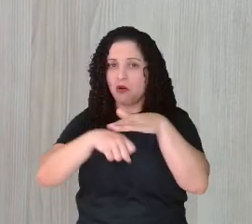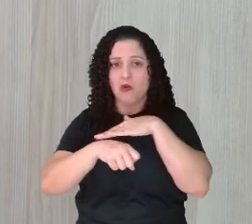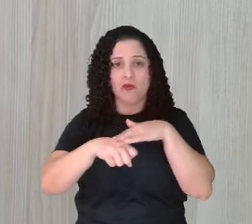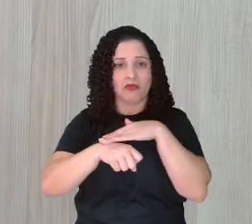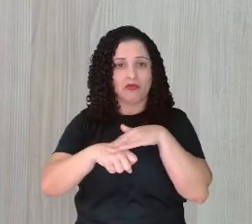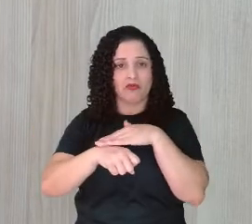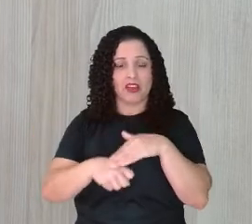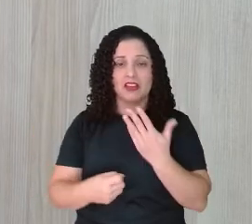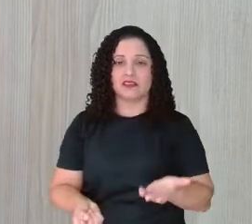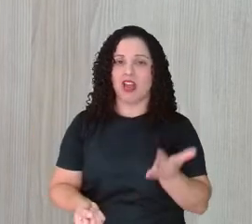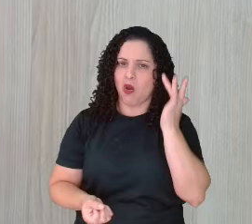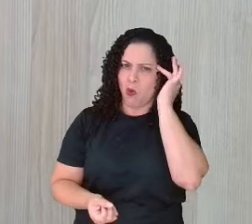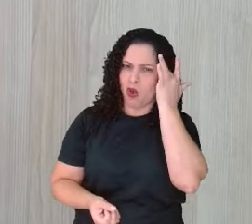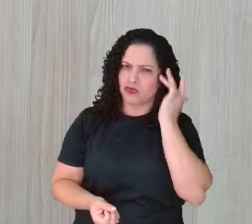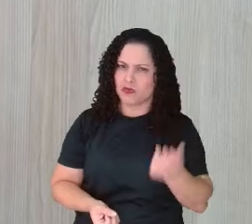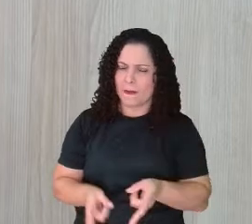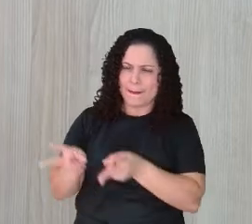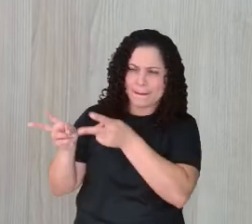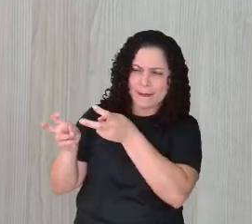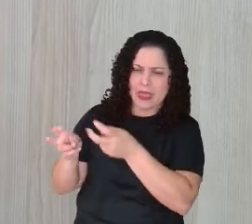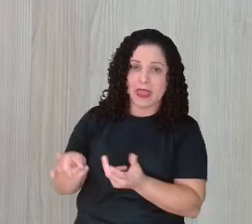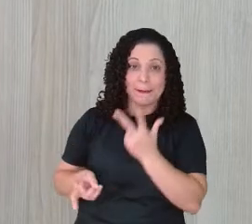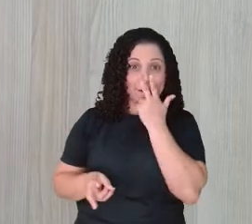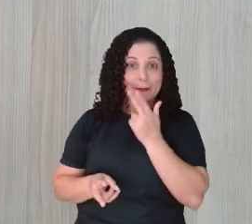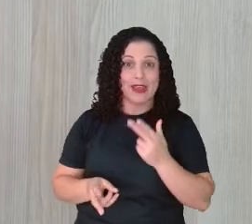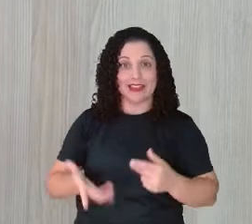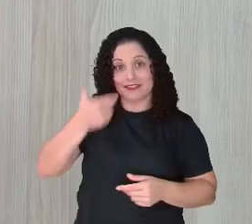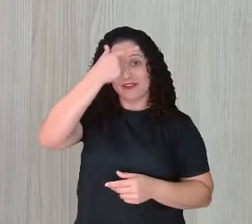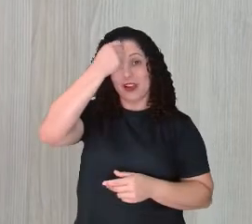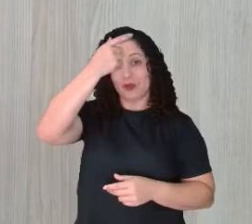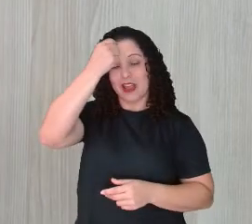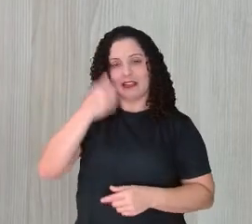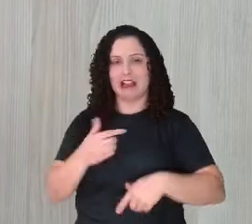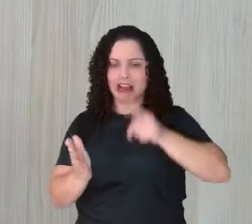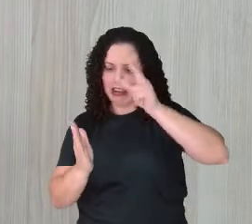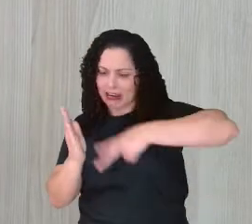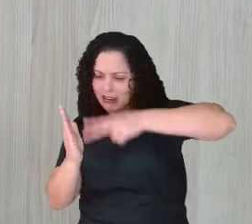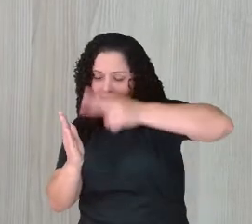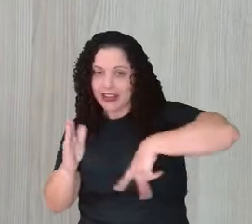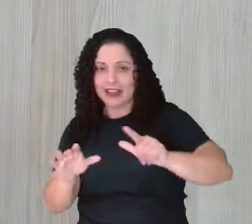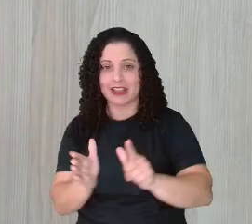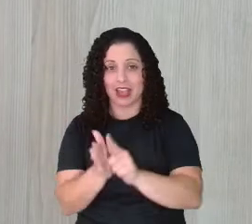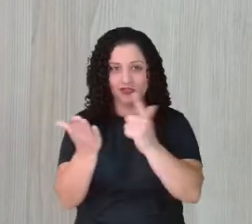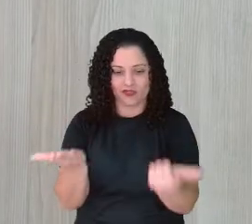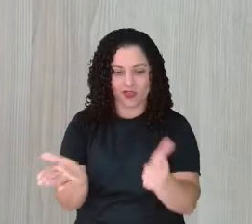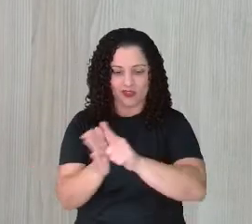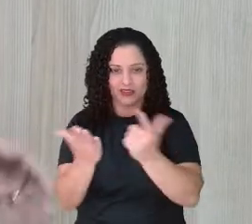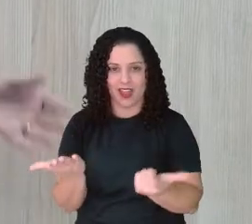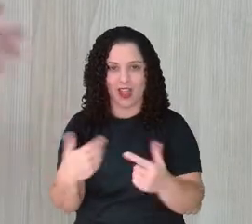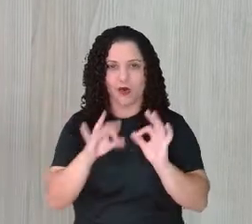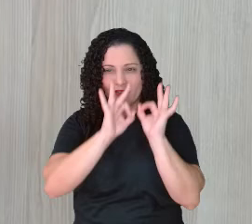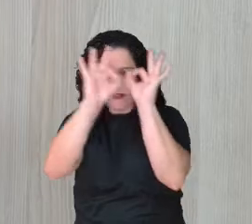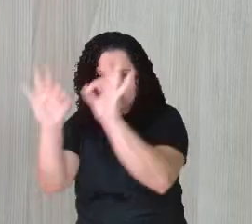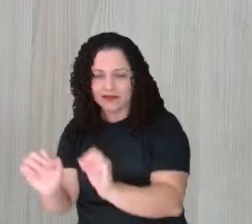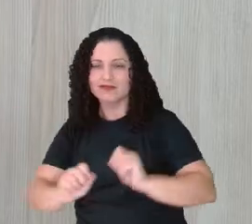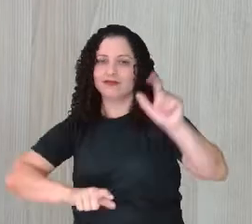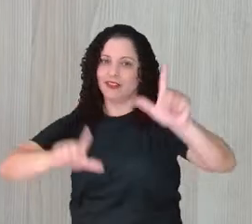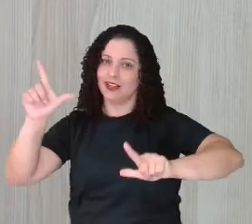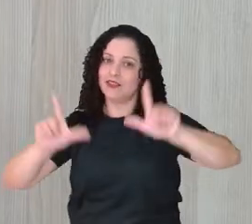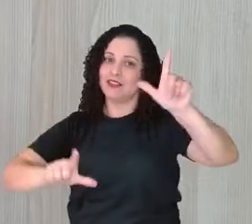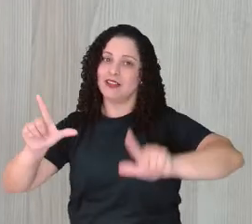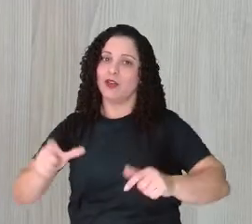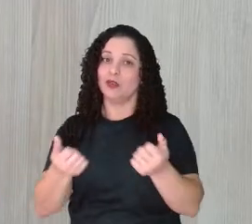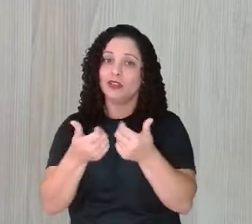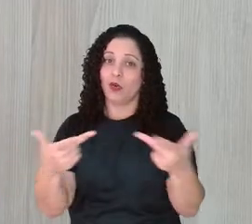que ela fez universidade. Então ela sabe tudo. Ela diz, eu leio muito jornal, eu também assisto muito jornal. Então tem coisas que